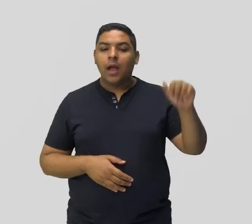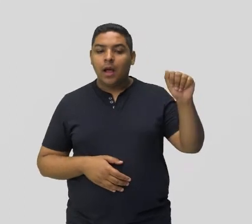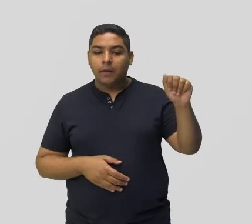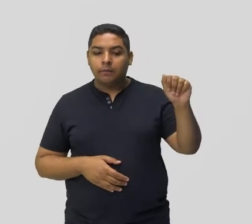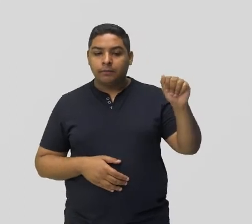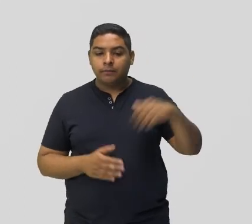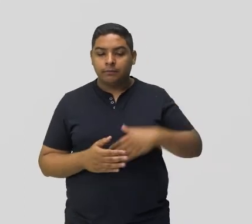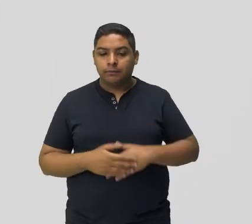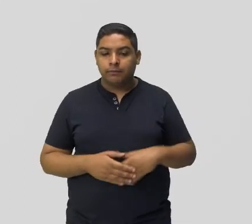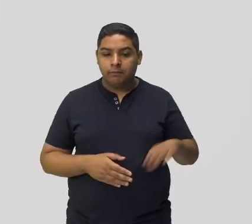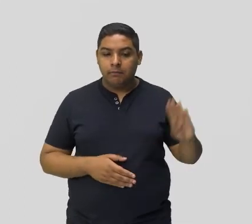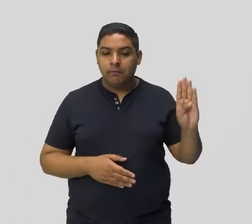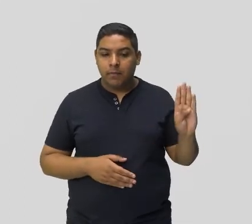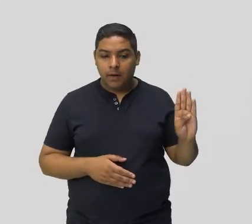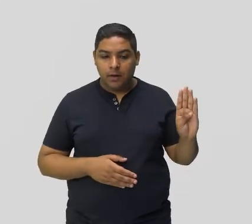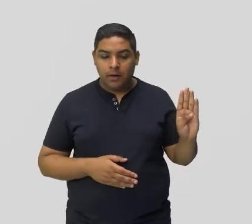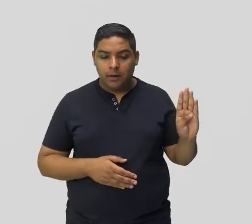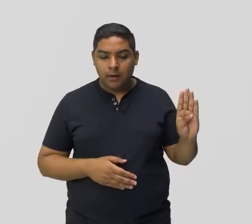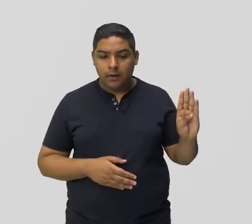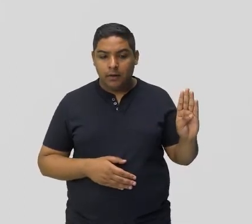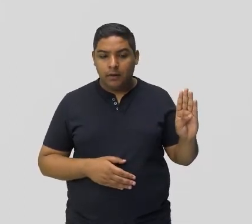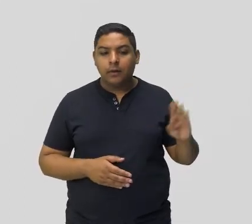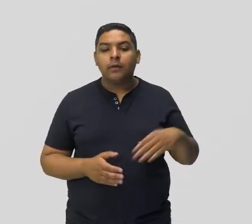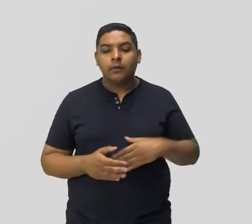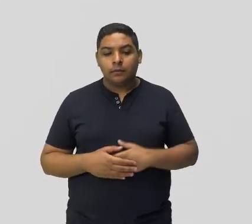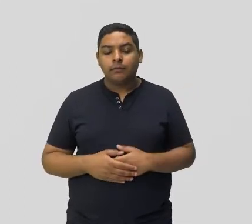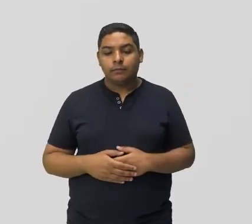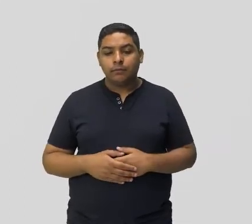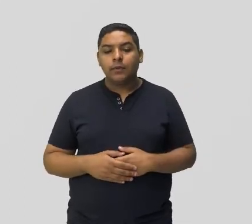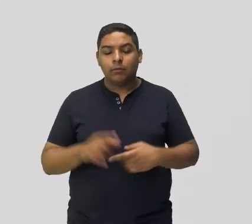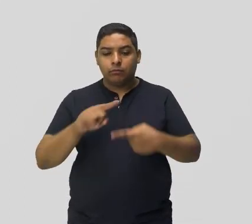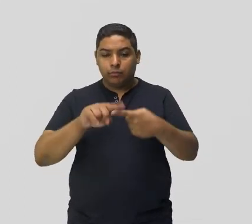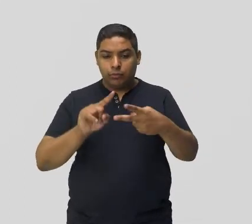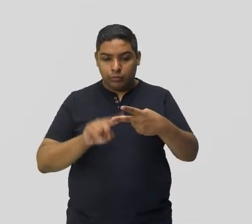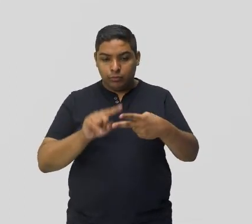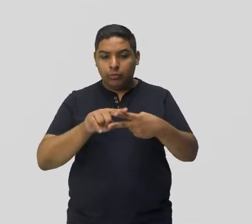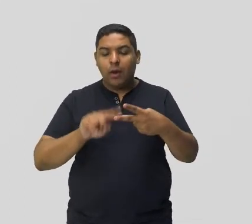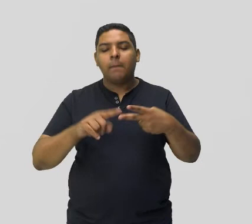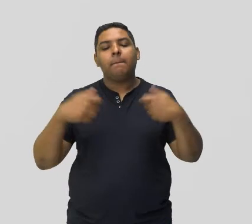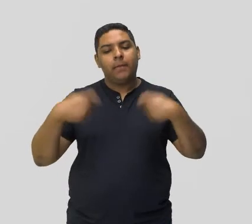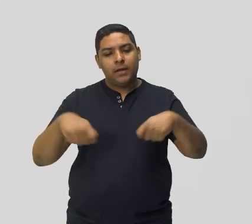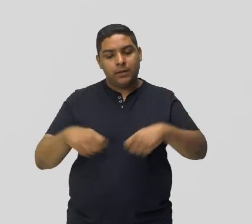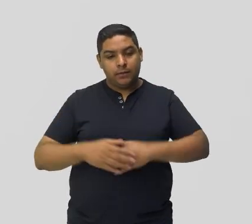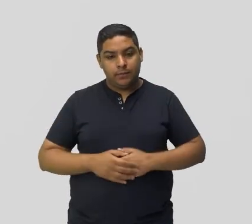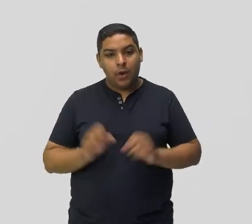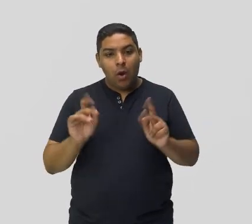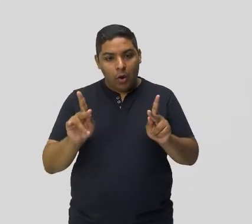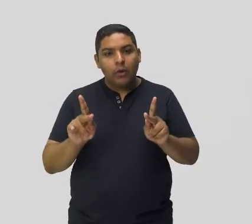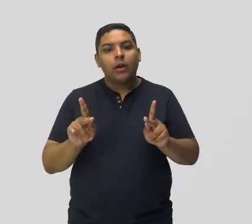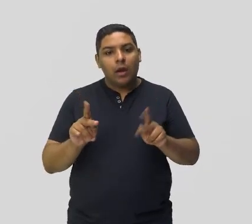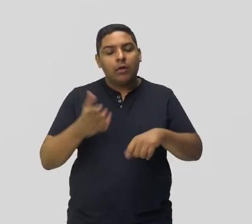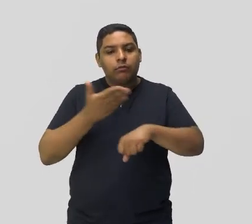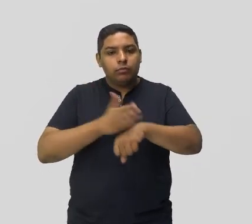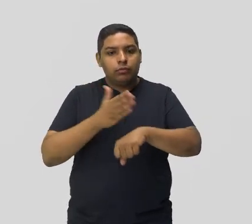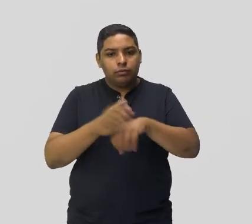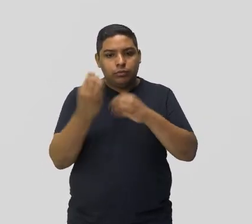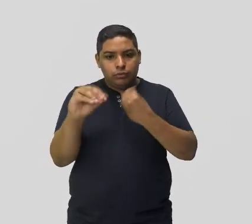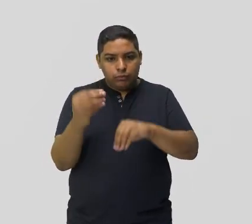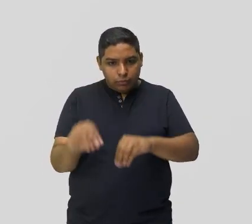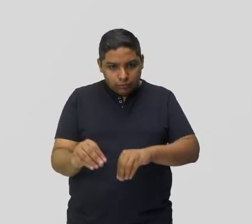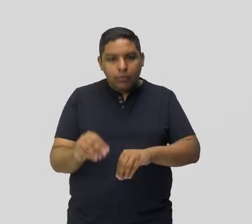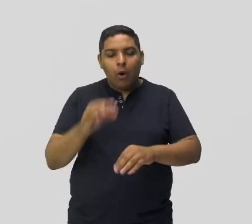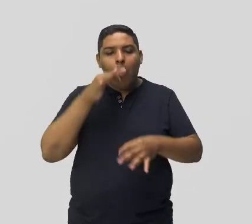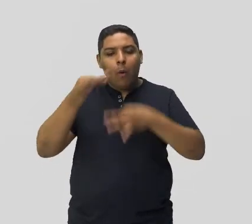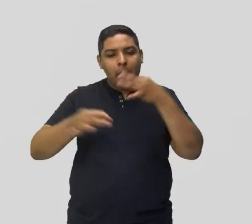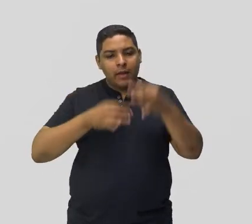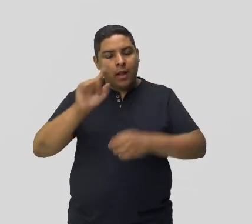a capacitância equivalente e a carga total acumulada na associação. Então é isso. Coloque aí o seu comentário no chat que